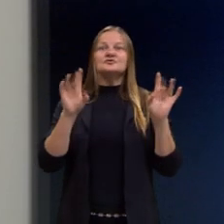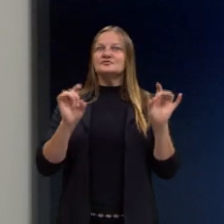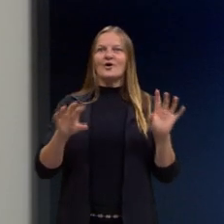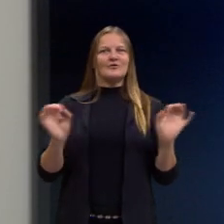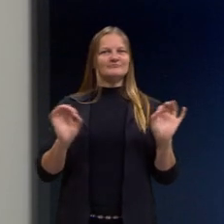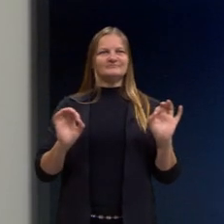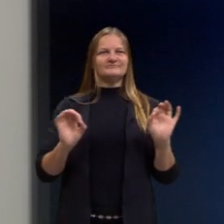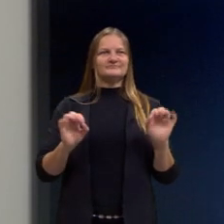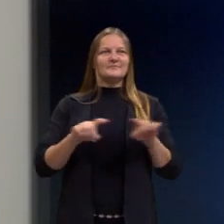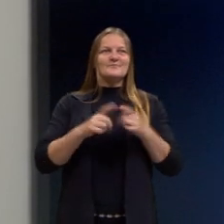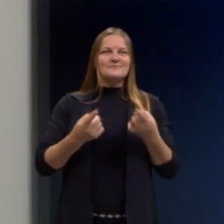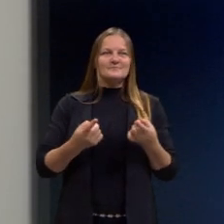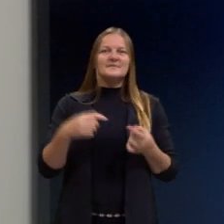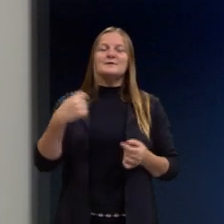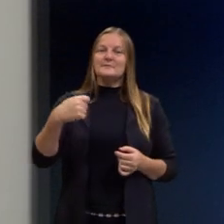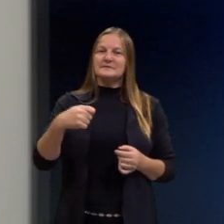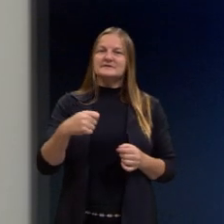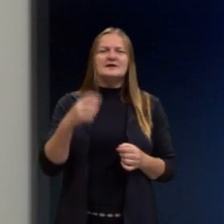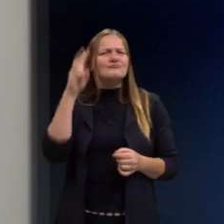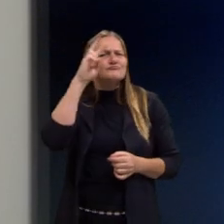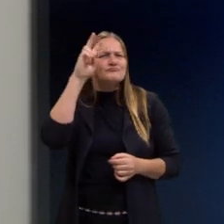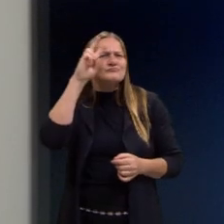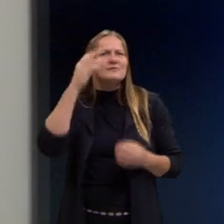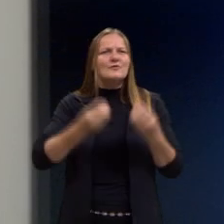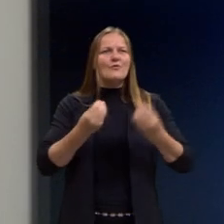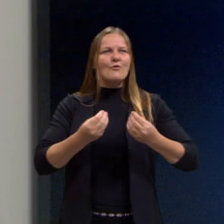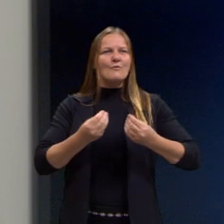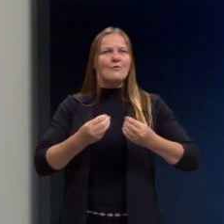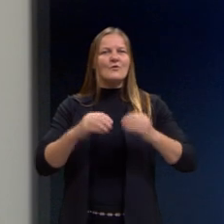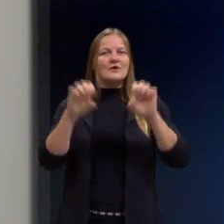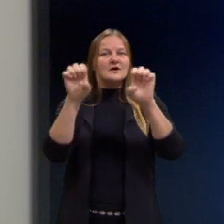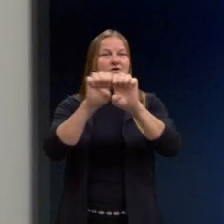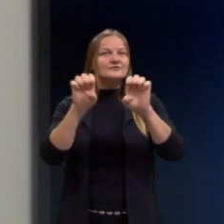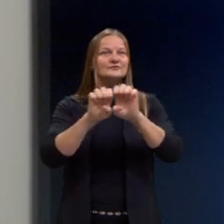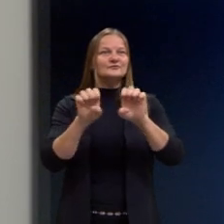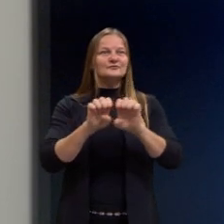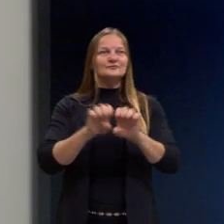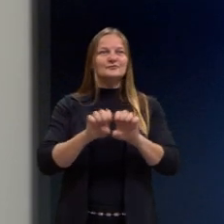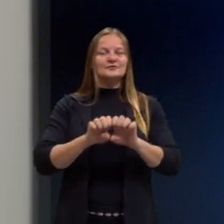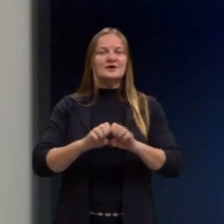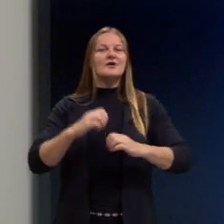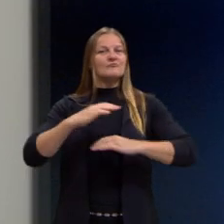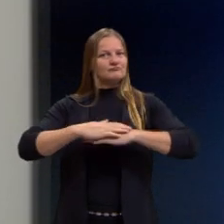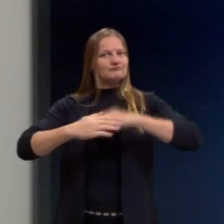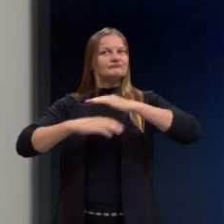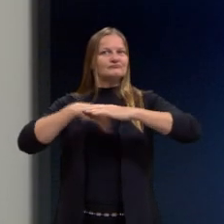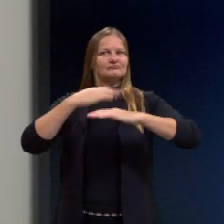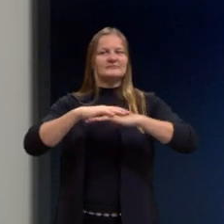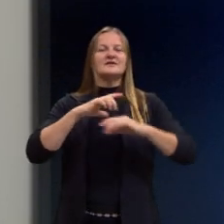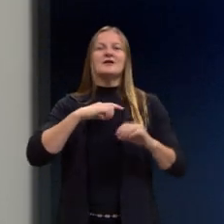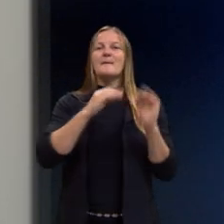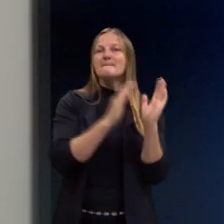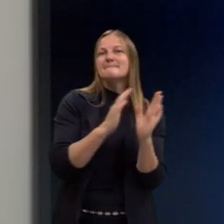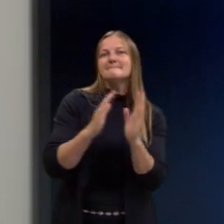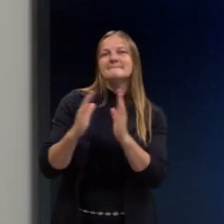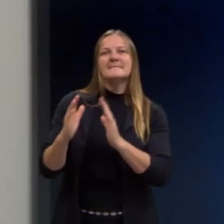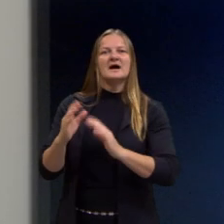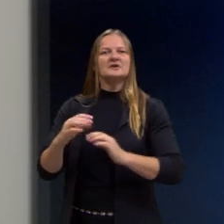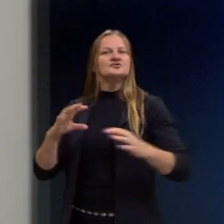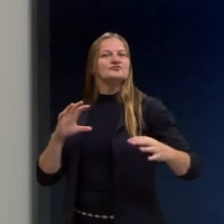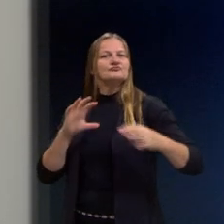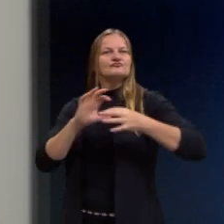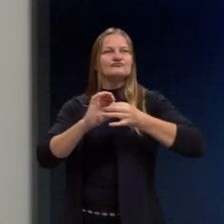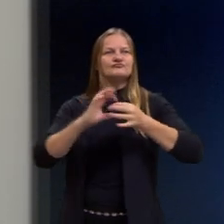basta já que precisamos lembrar que essa estrutura é constituída de partes